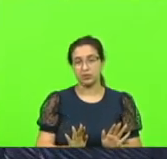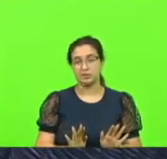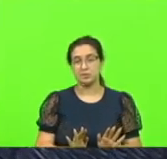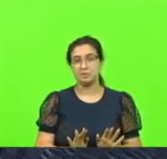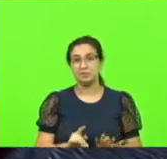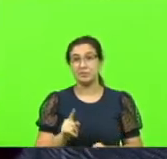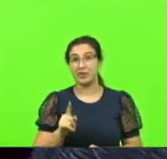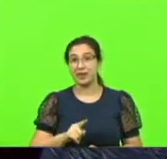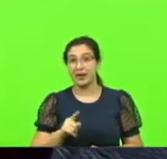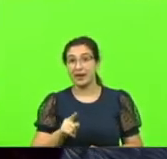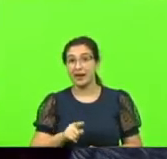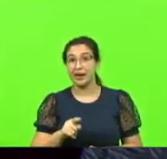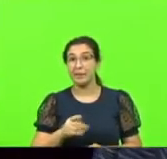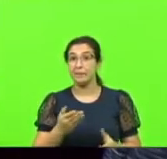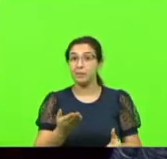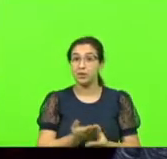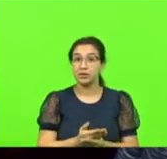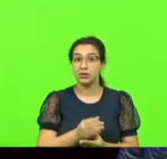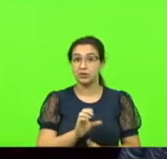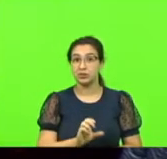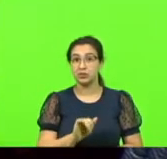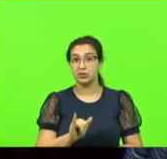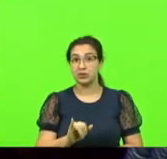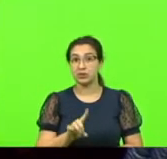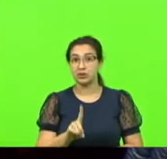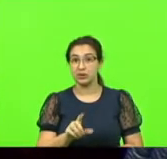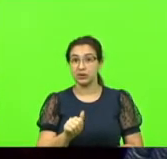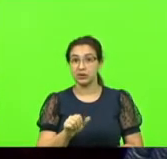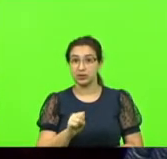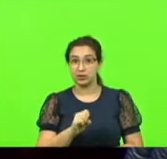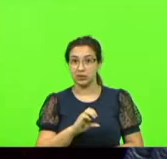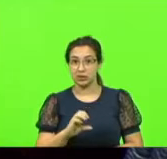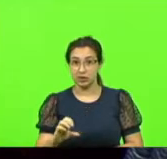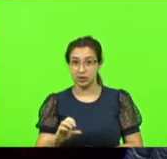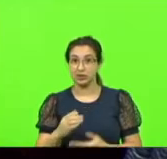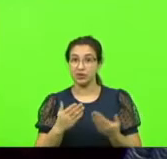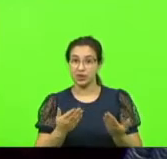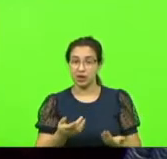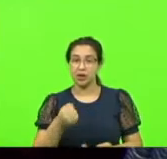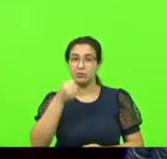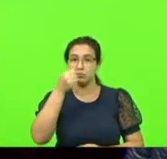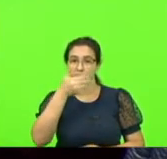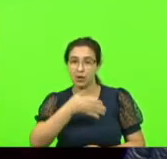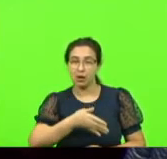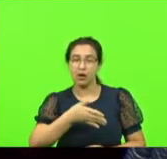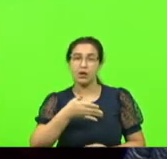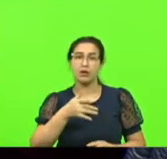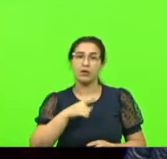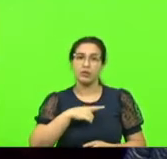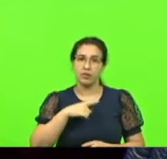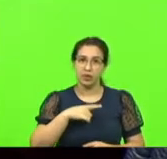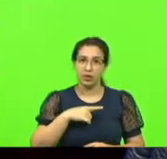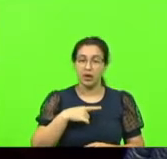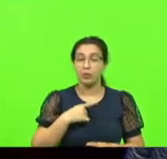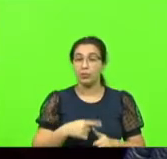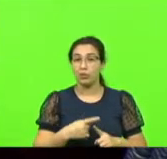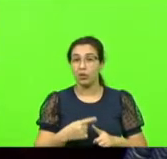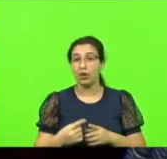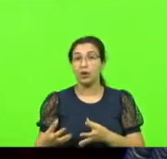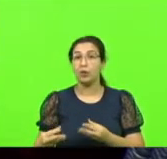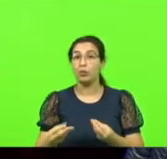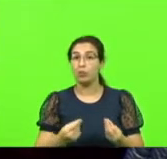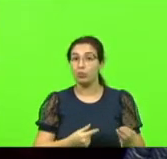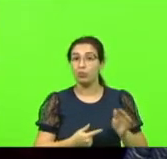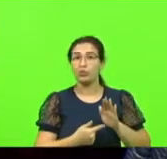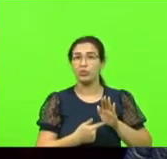a SIDASC. E tendo em vista que a SIDASC foi ofendida, teve uma série de problemas por manifestações dessa